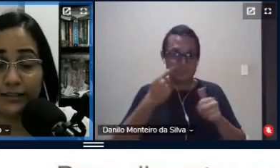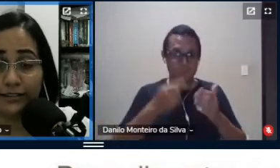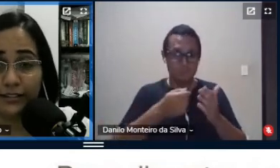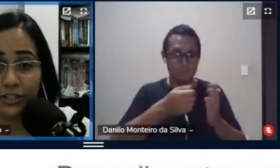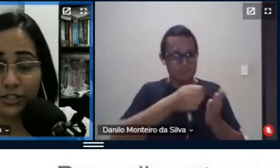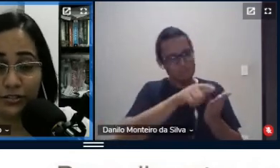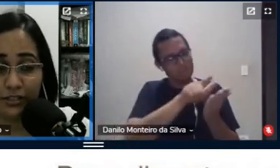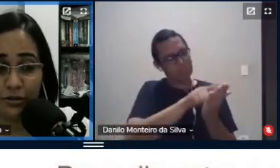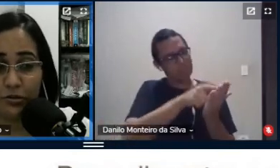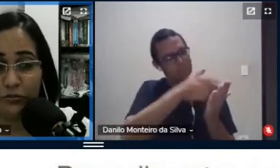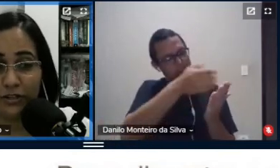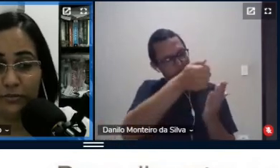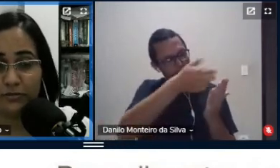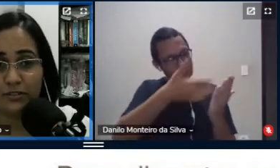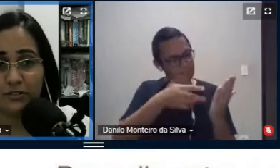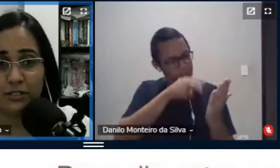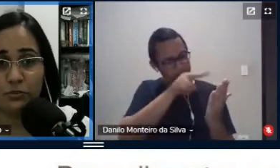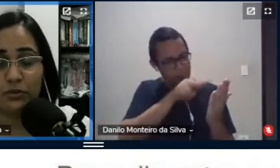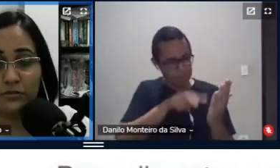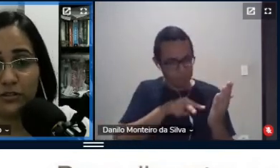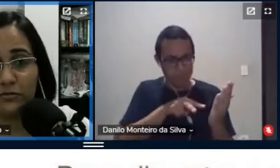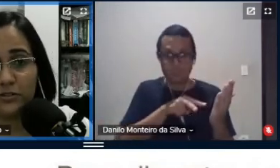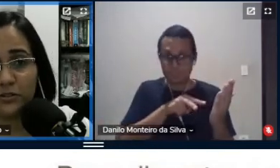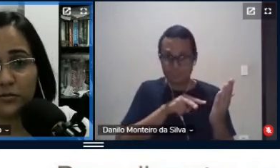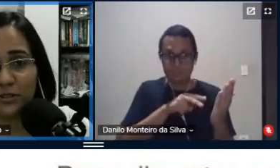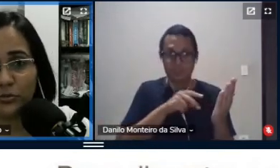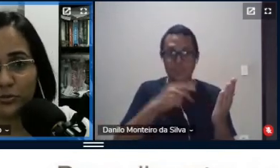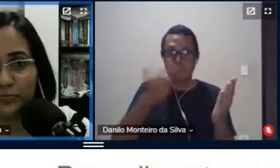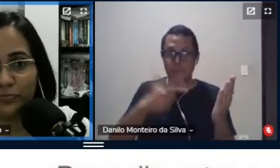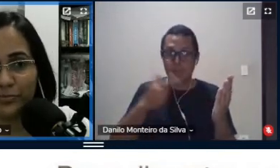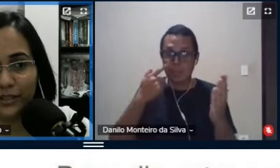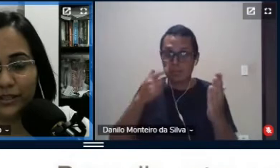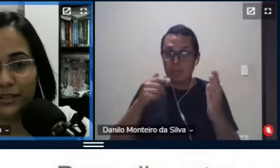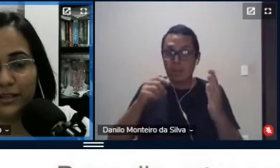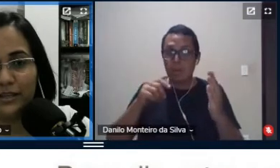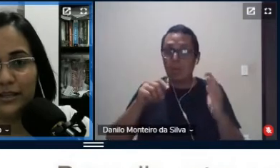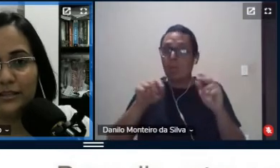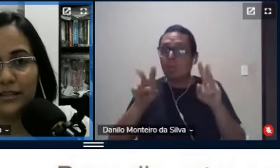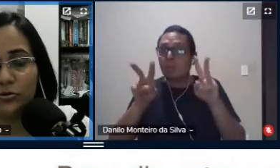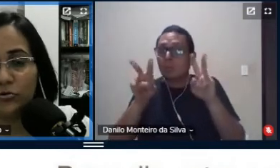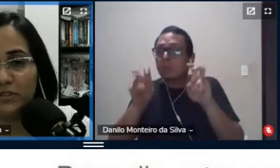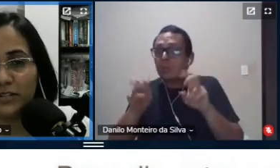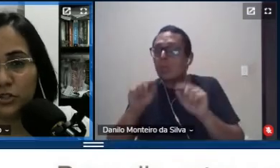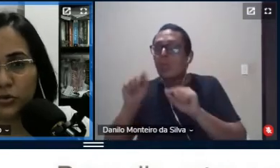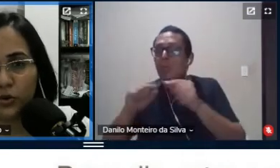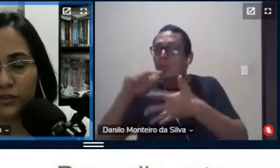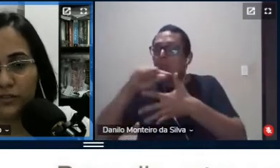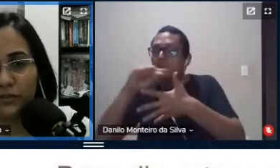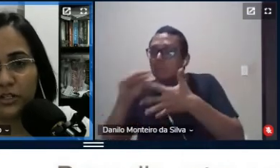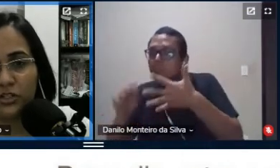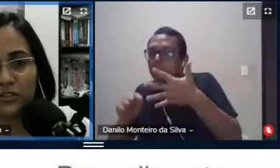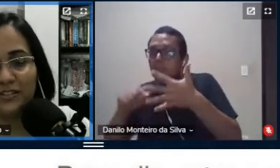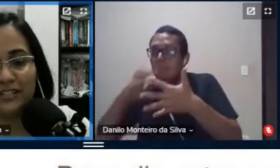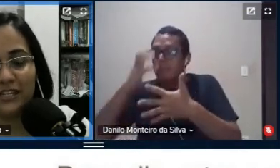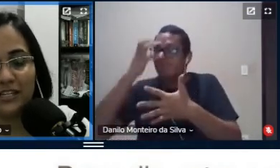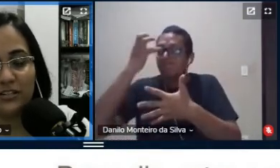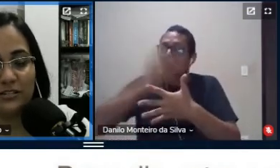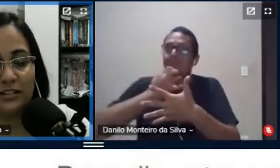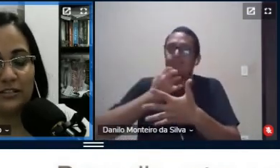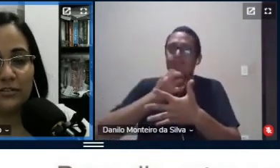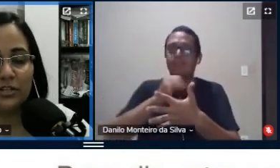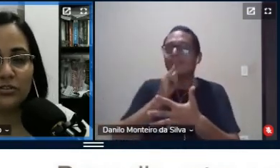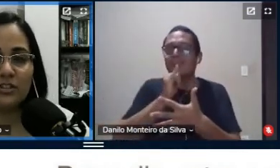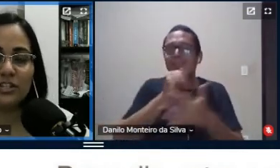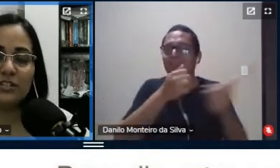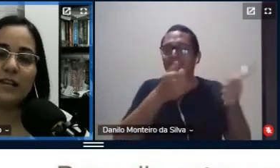as áreas críticas, que é o que eu falei para você do avião que você comentou, né? tem algumas regiões que são regiões críticas,